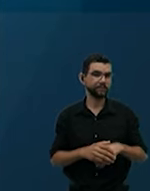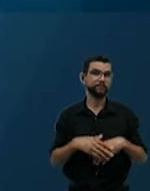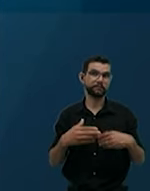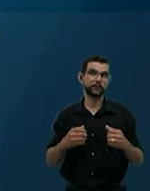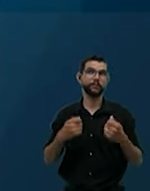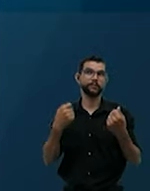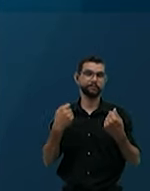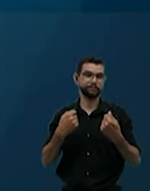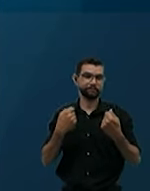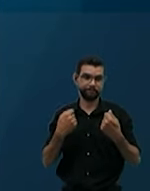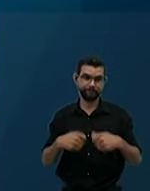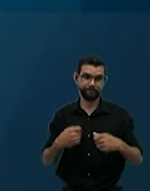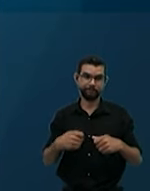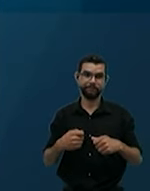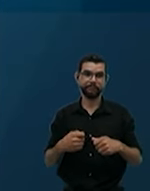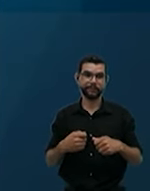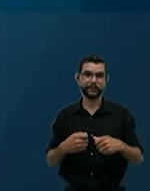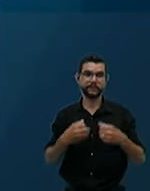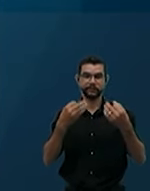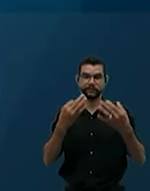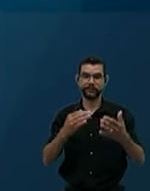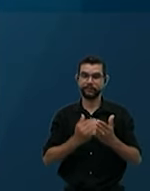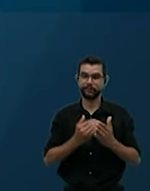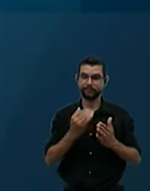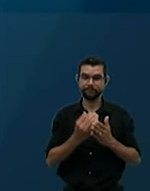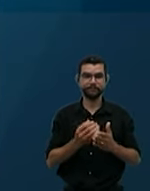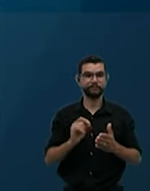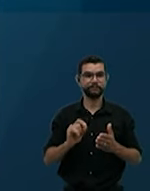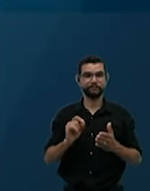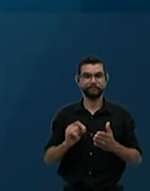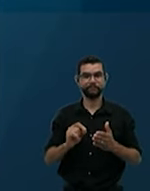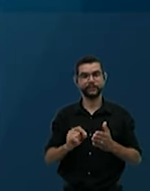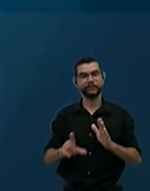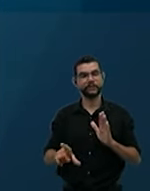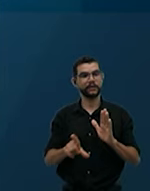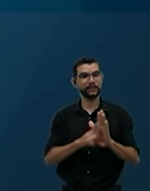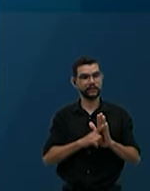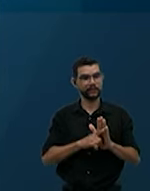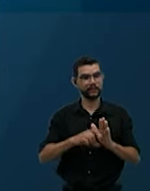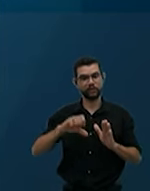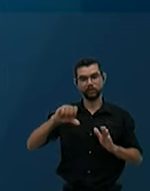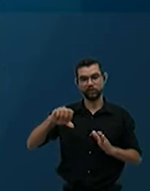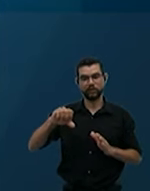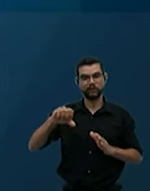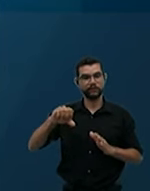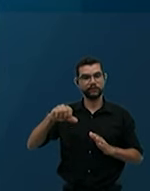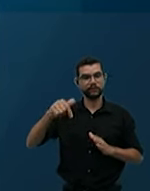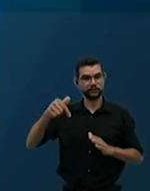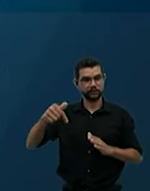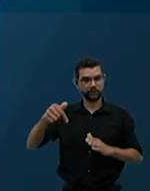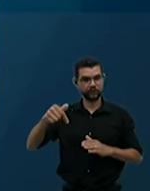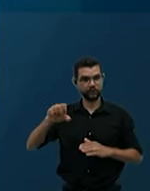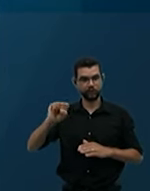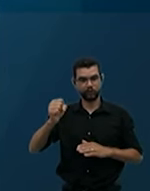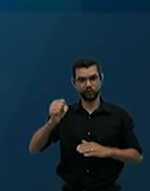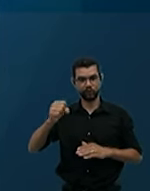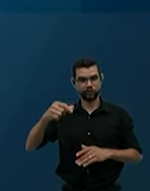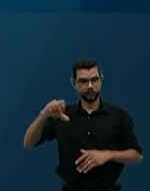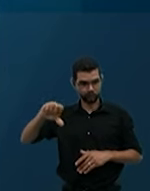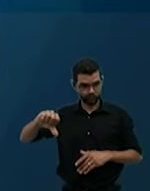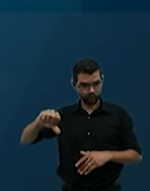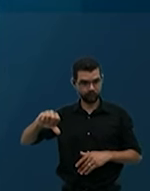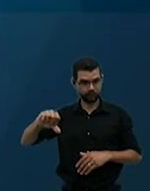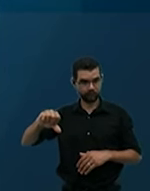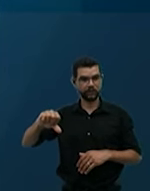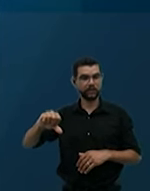no todo, não só a legislação previdenciária, mas a Lei 9784 de 1999, que trata dos direitos